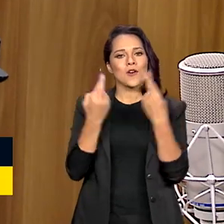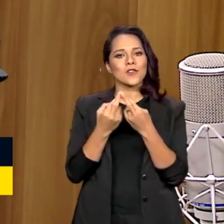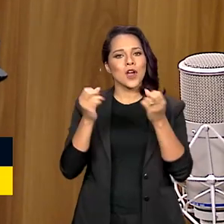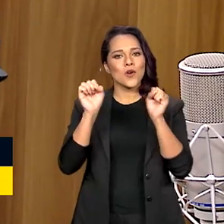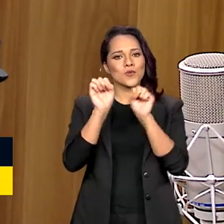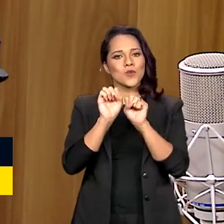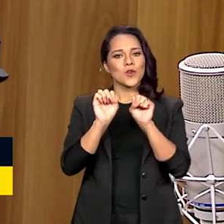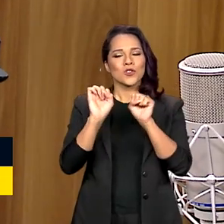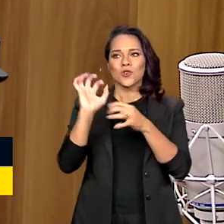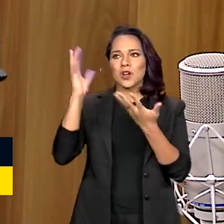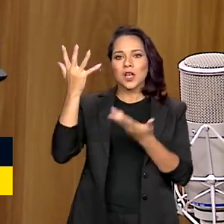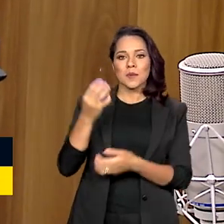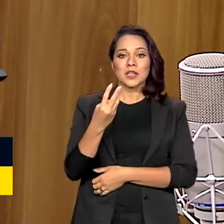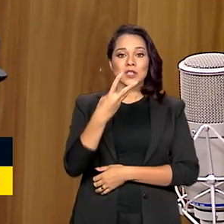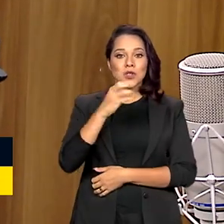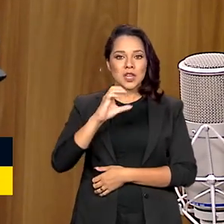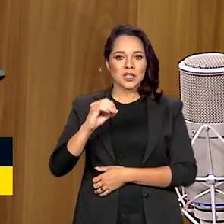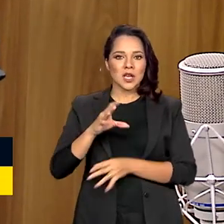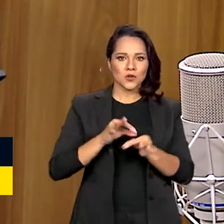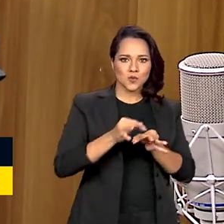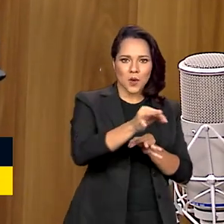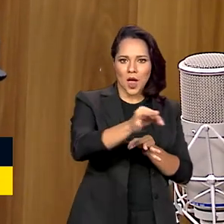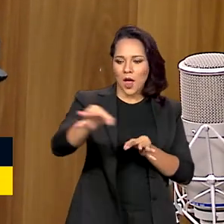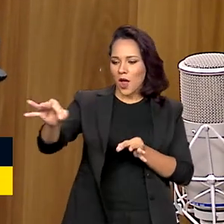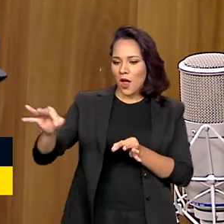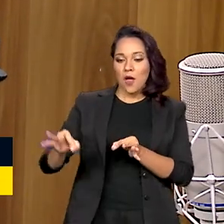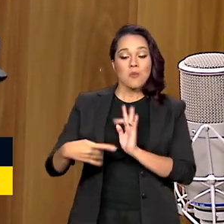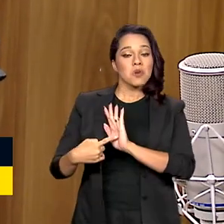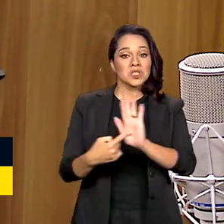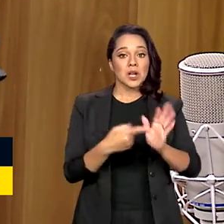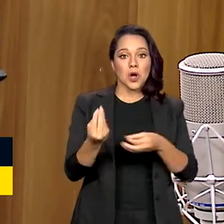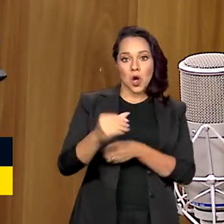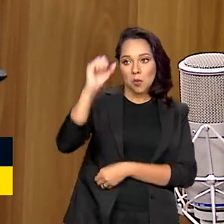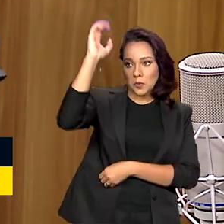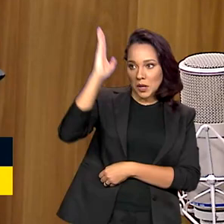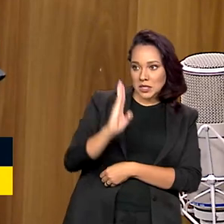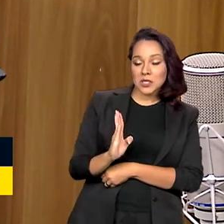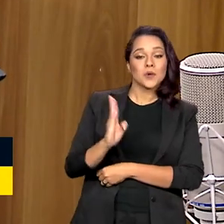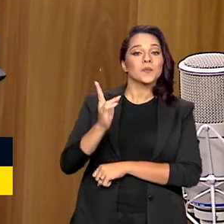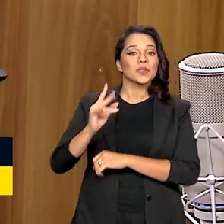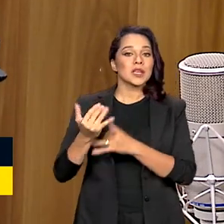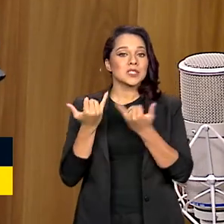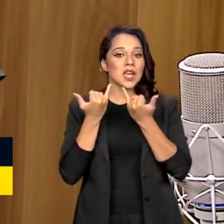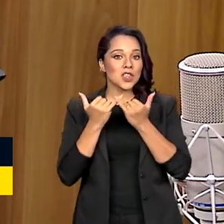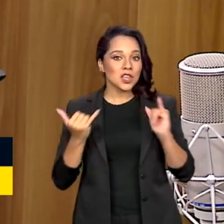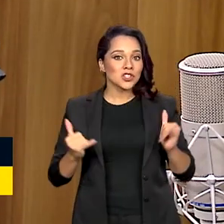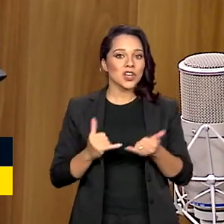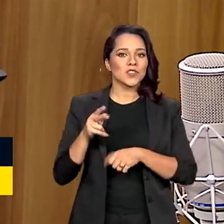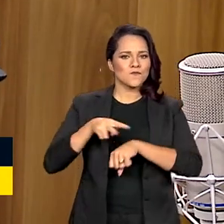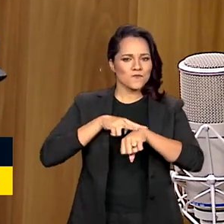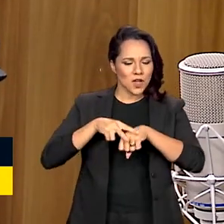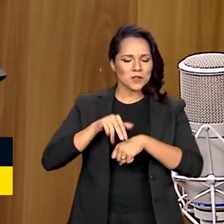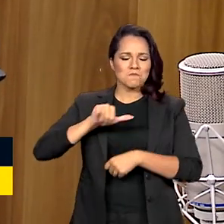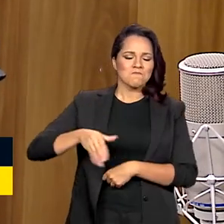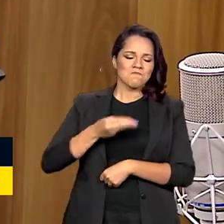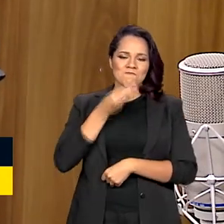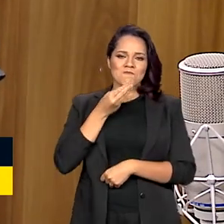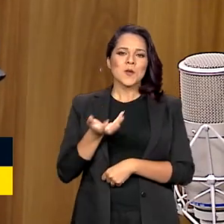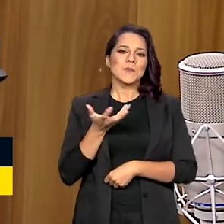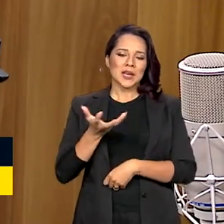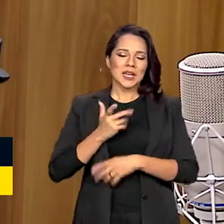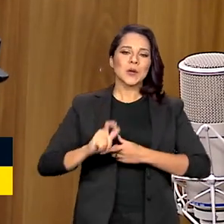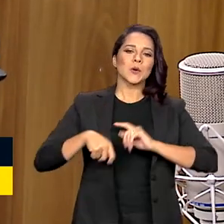São 300 metros quadrados, onde a gente vai apresentar um Brasil real e um Brasil das energias verdes, que aí traz várias oportunidades para a gente buscar